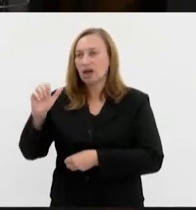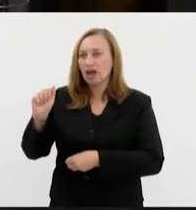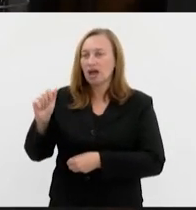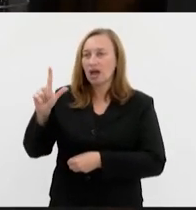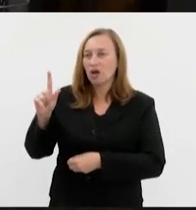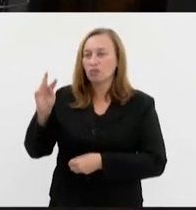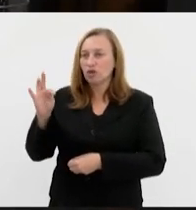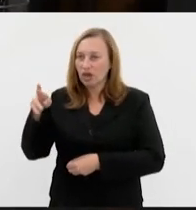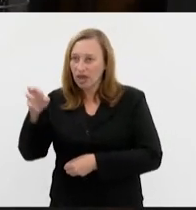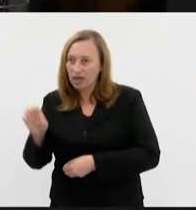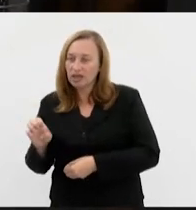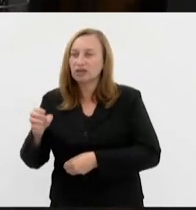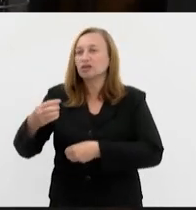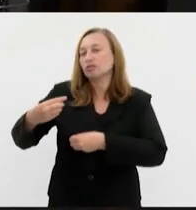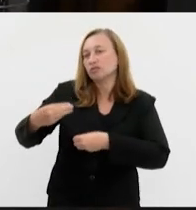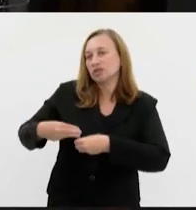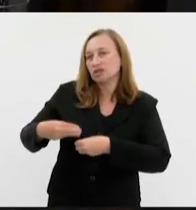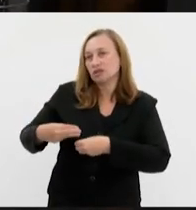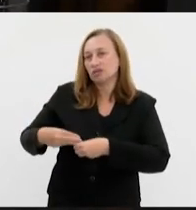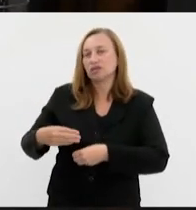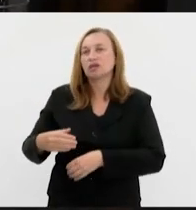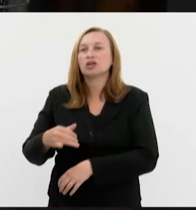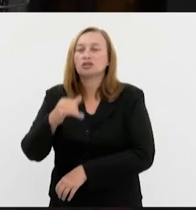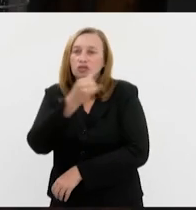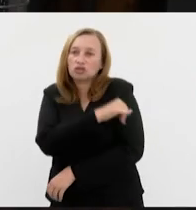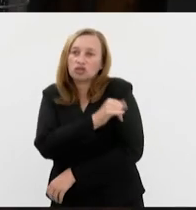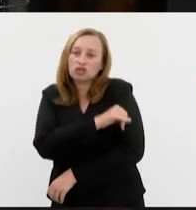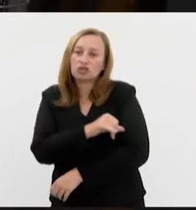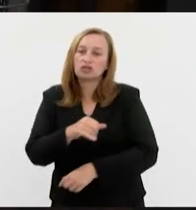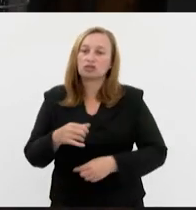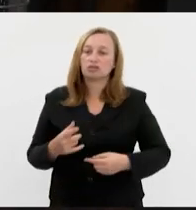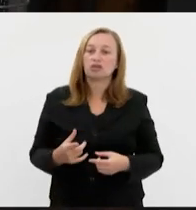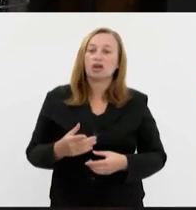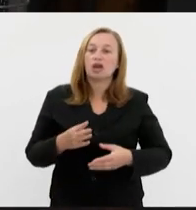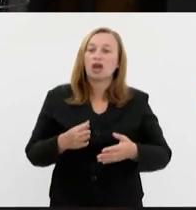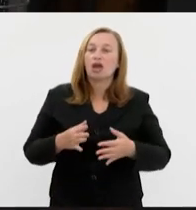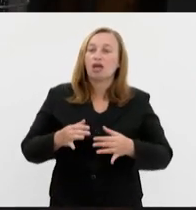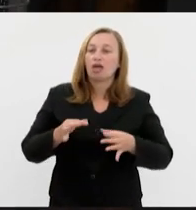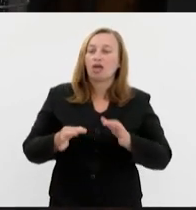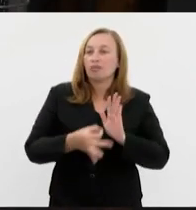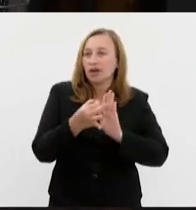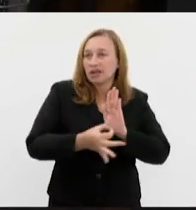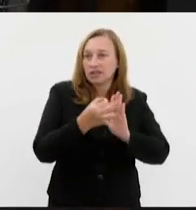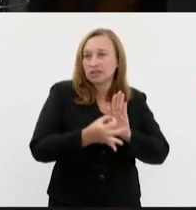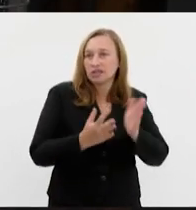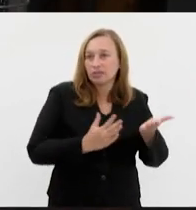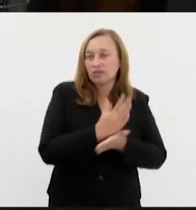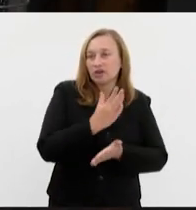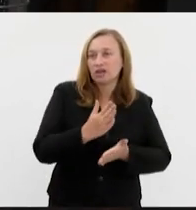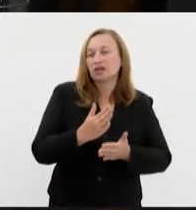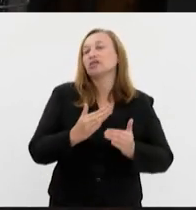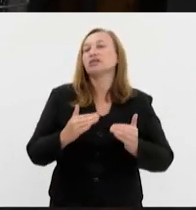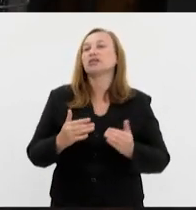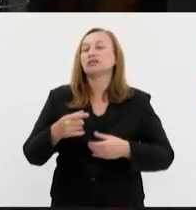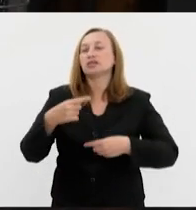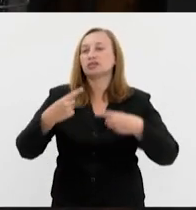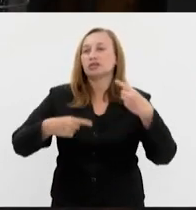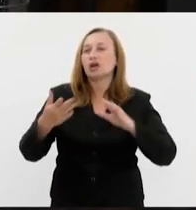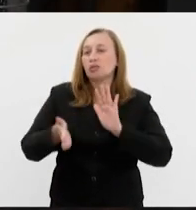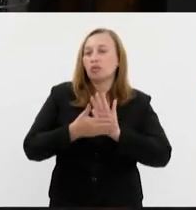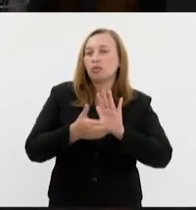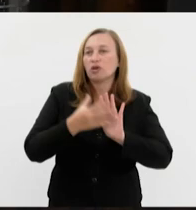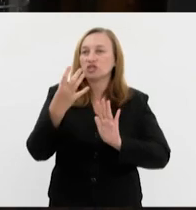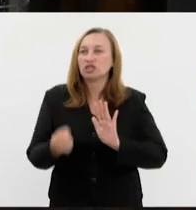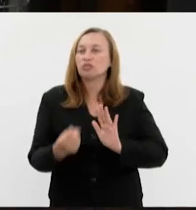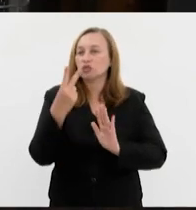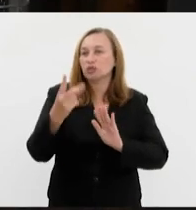Parecer das comissões de indicação legislativa favorável. Relator, deputado Rosenberg Reis. Em discussão, não havendo quem queira discutir, encerra a discussão, o presidente proposta recebeu